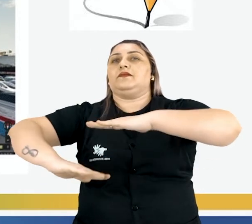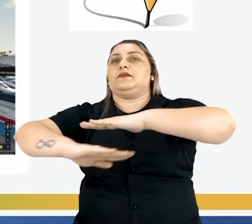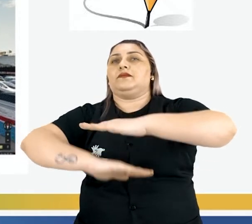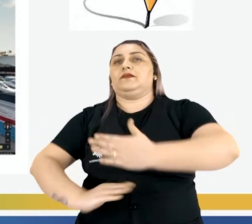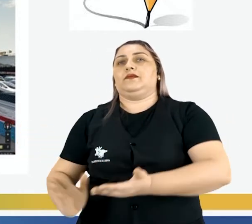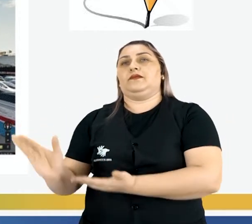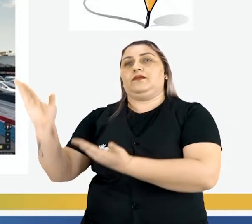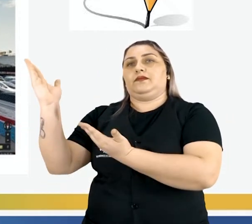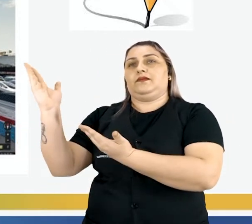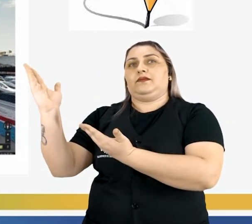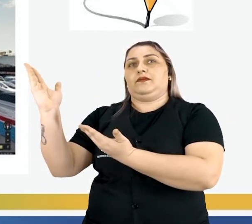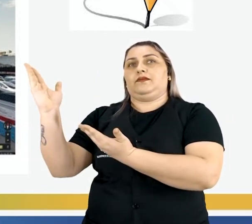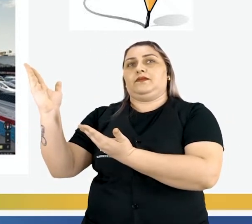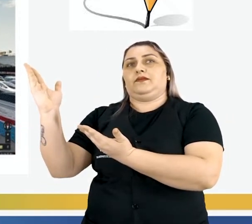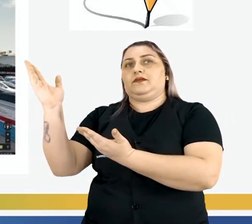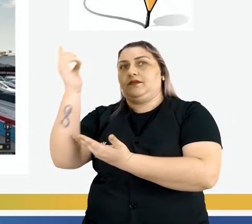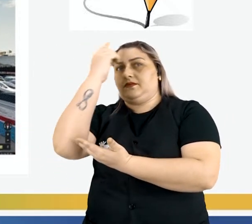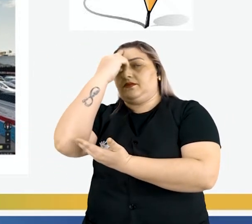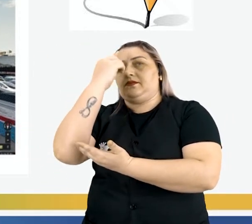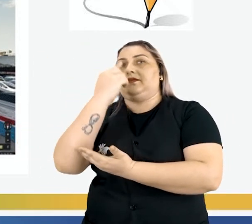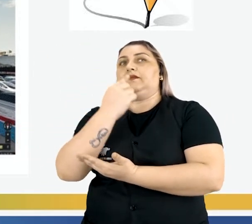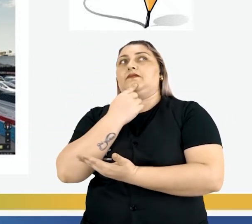abaixo. Estão olhando as imagens?